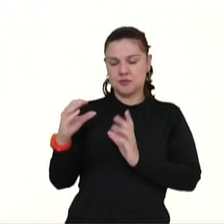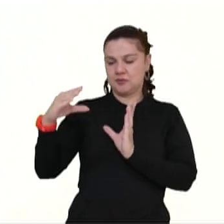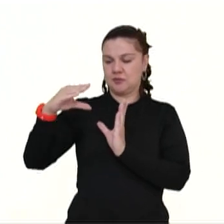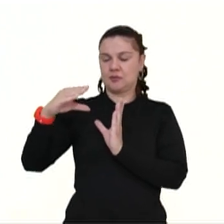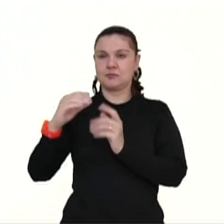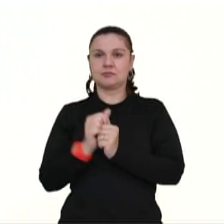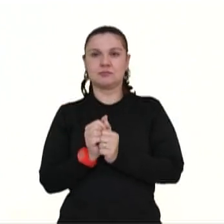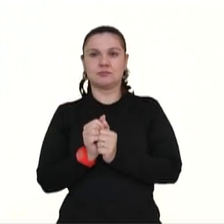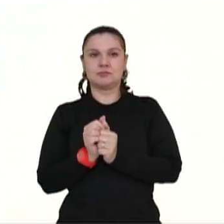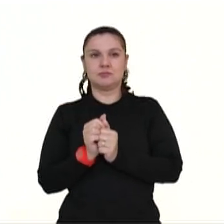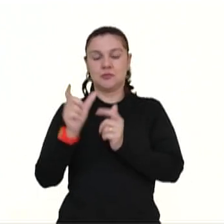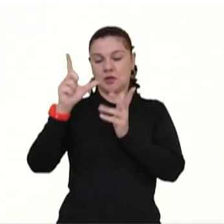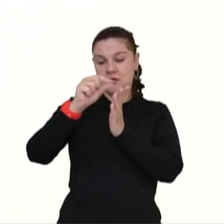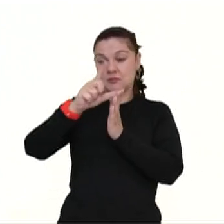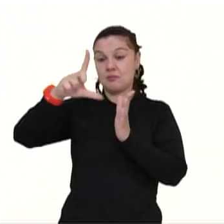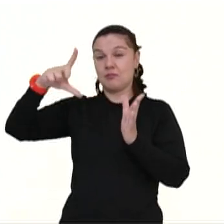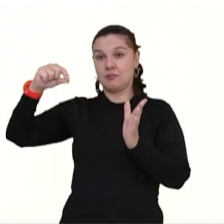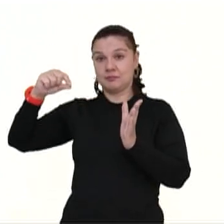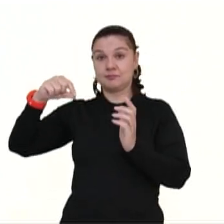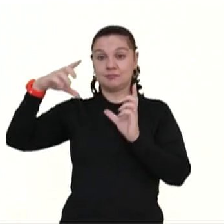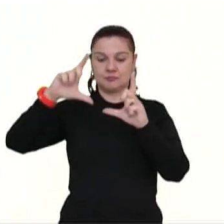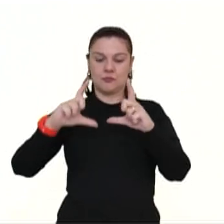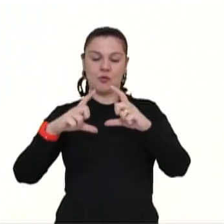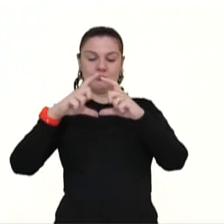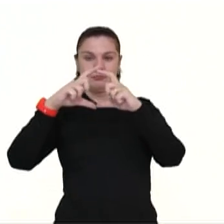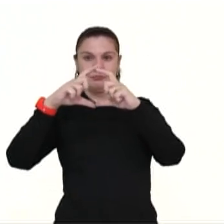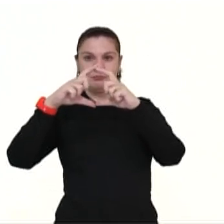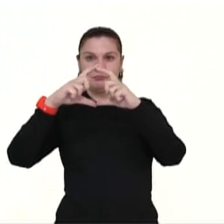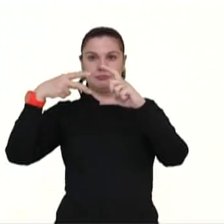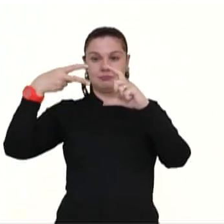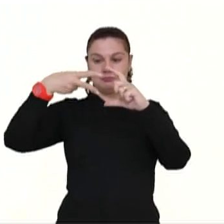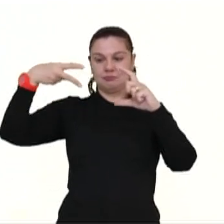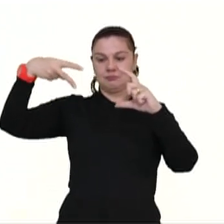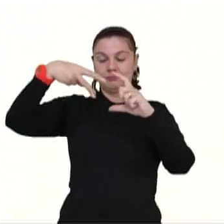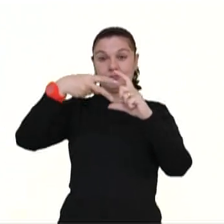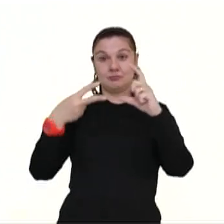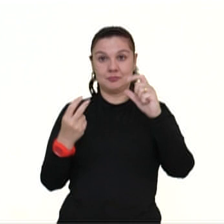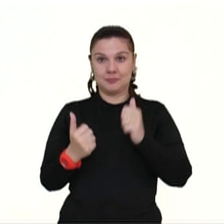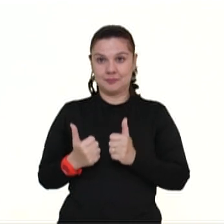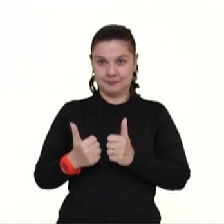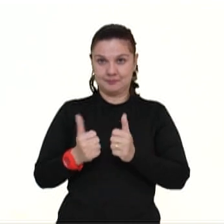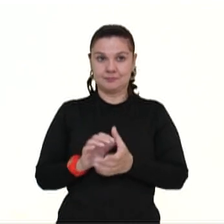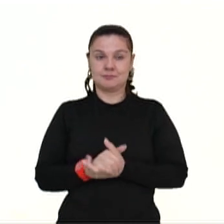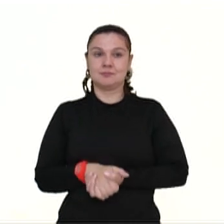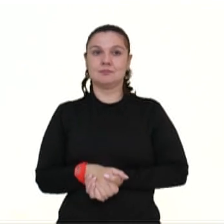160, 15% entre 120 e 140 e assim por diante. Tá bom?